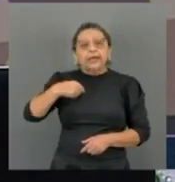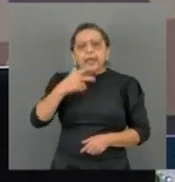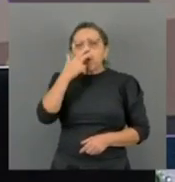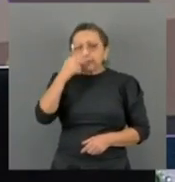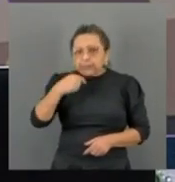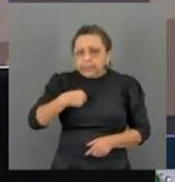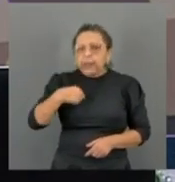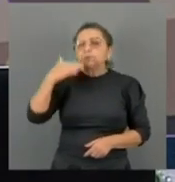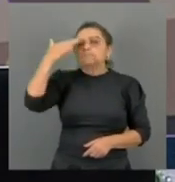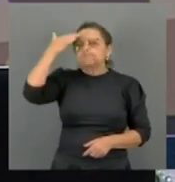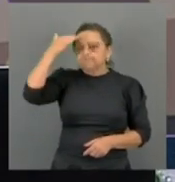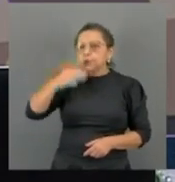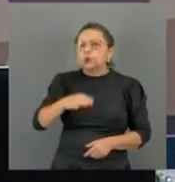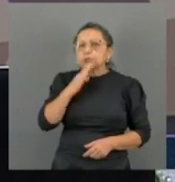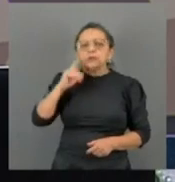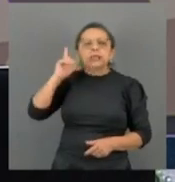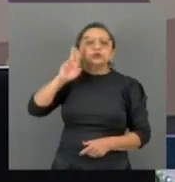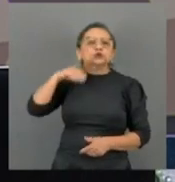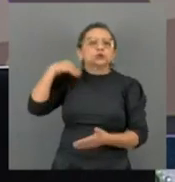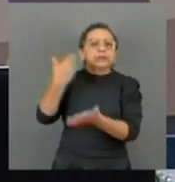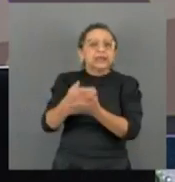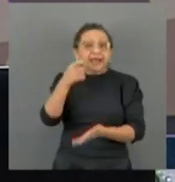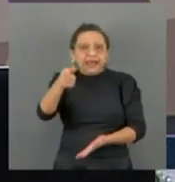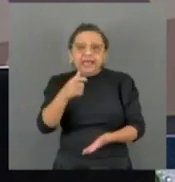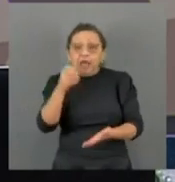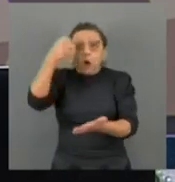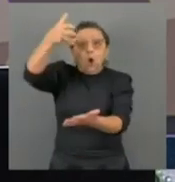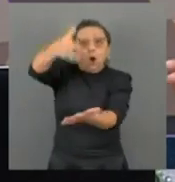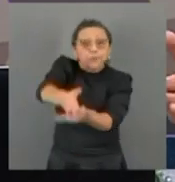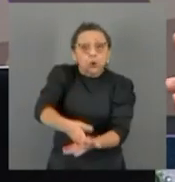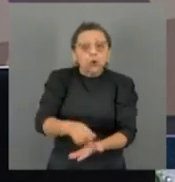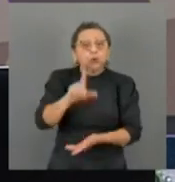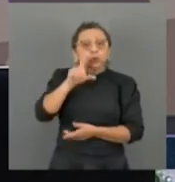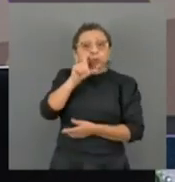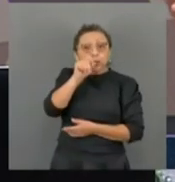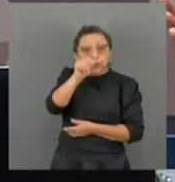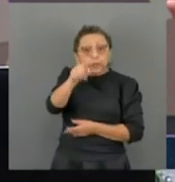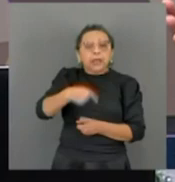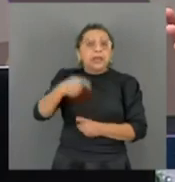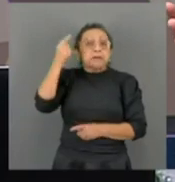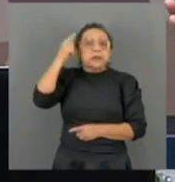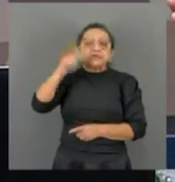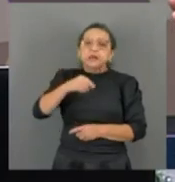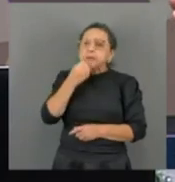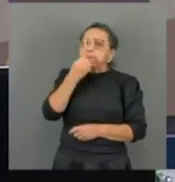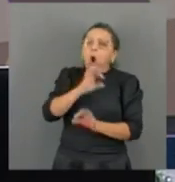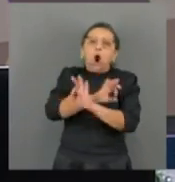da história é que ele comprou o Twitter porque ele pensava que era muito woke,